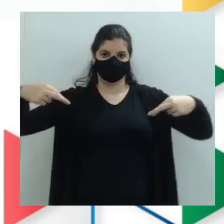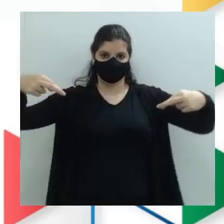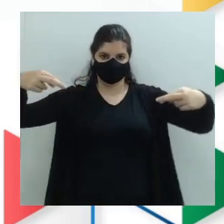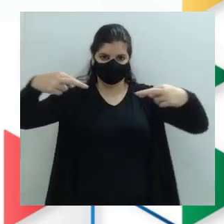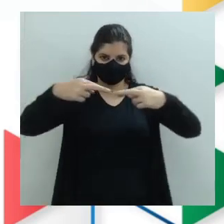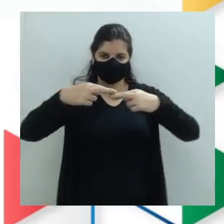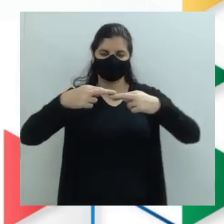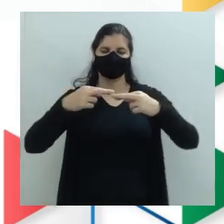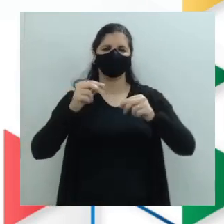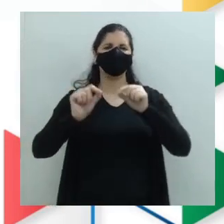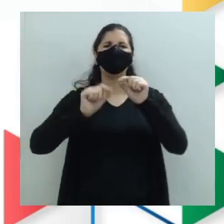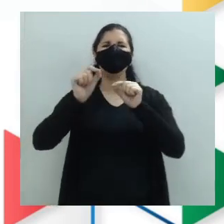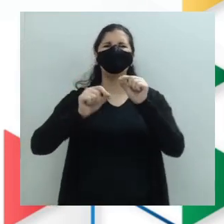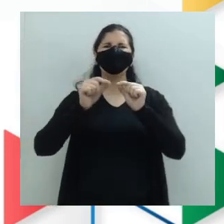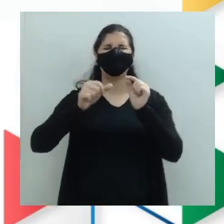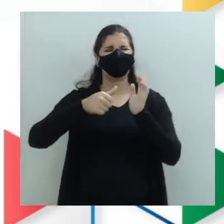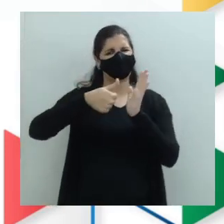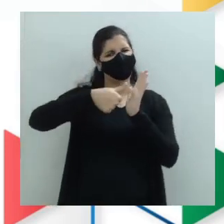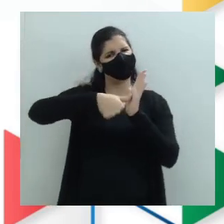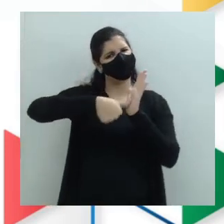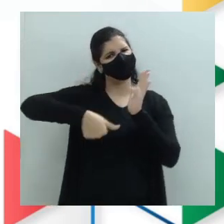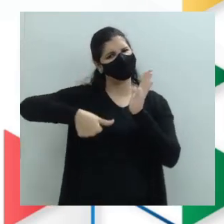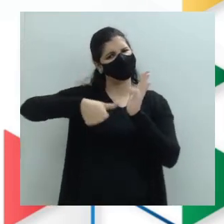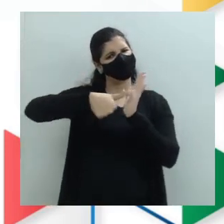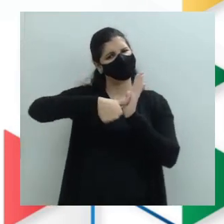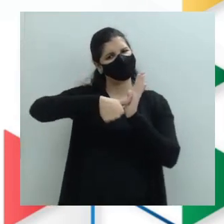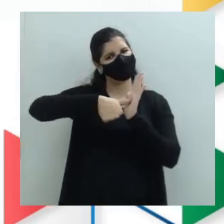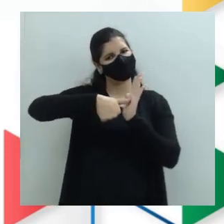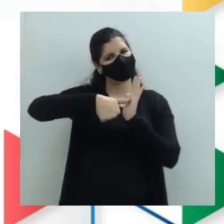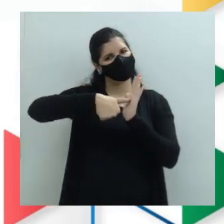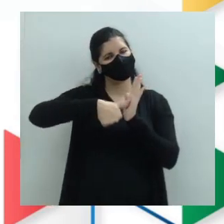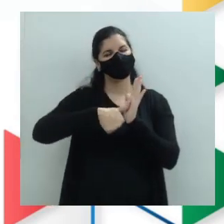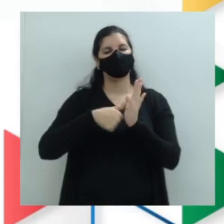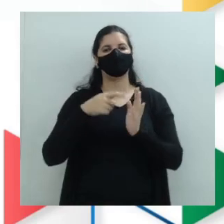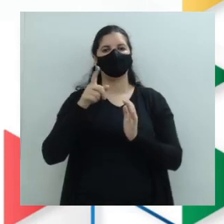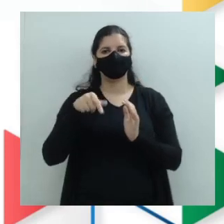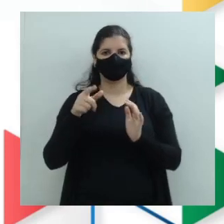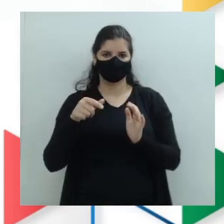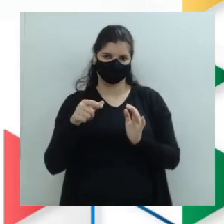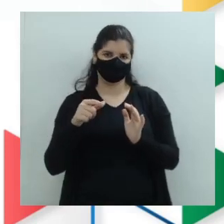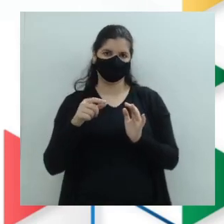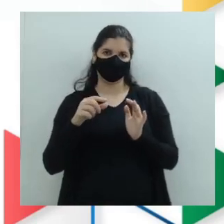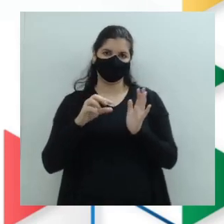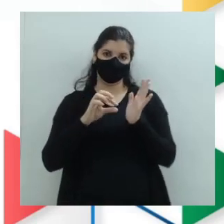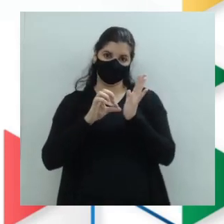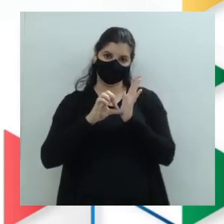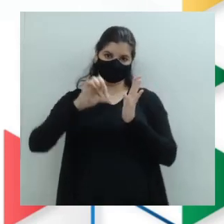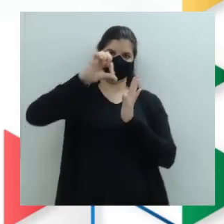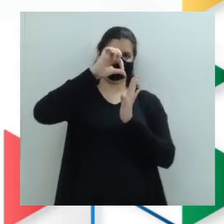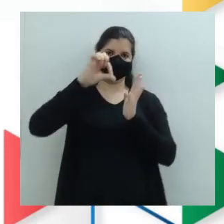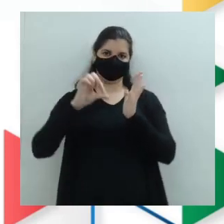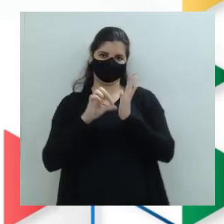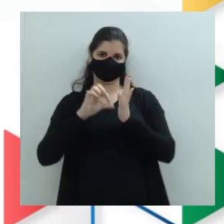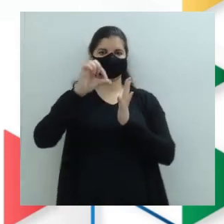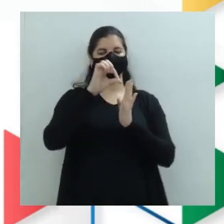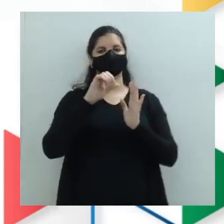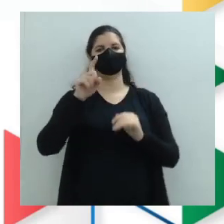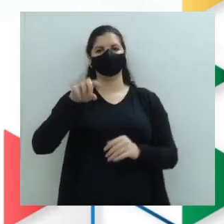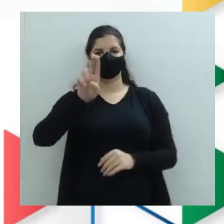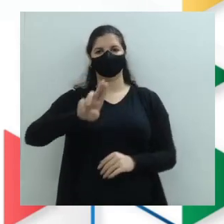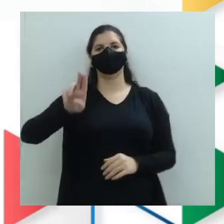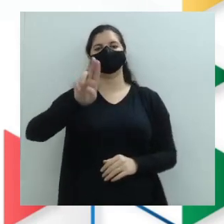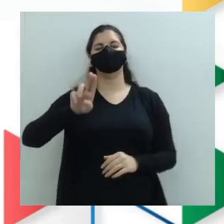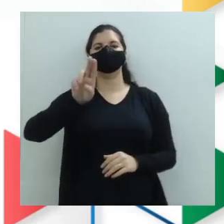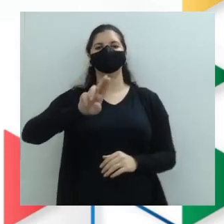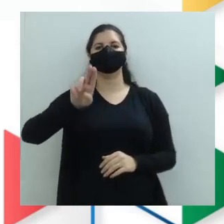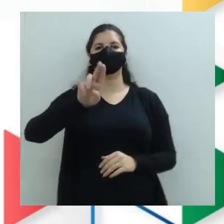elétricos. O que são os interruptores? Vai ser ali os dispositivos extremamente